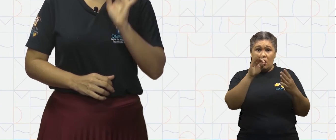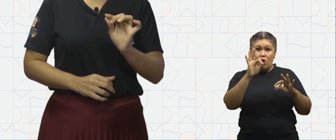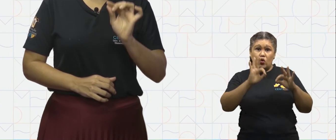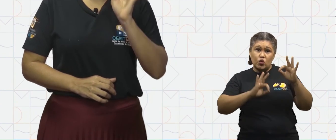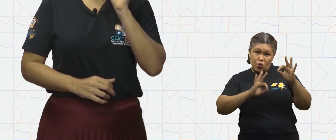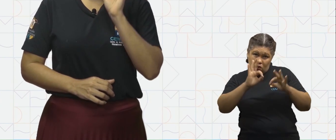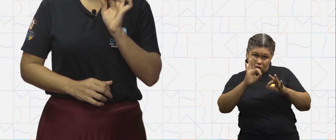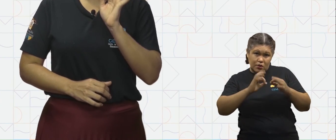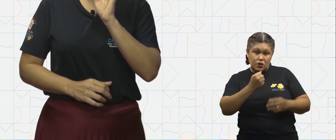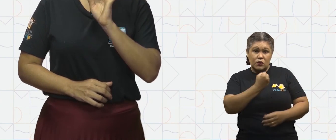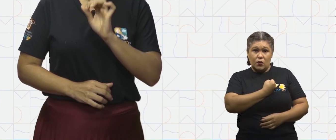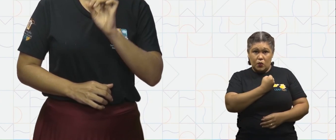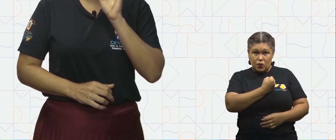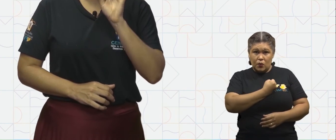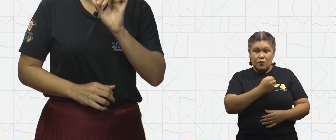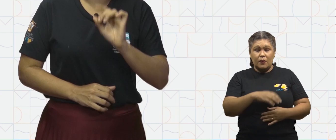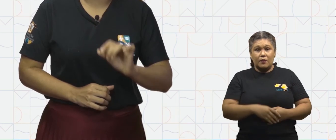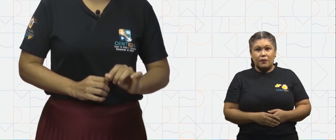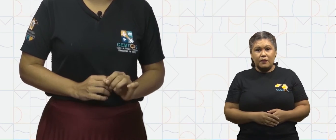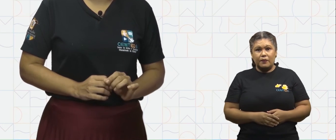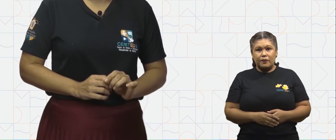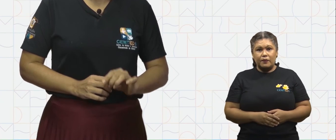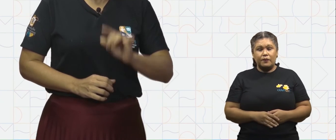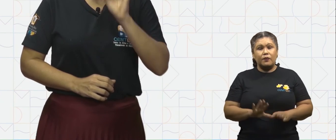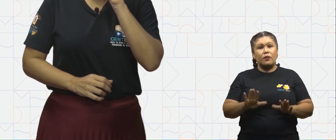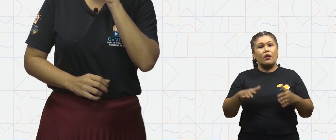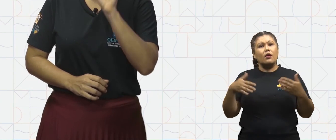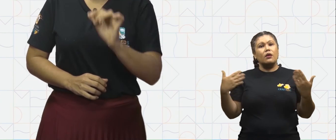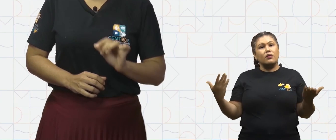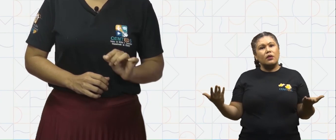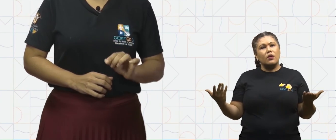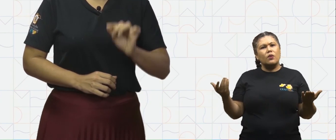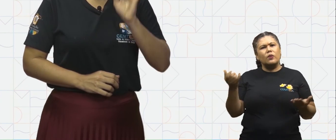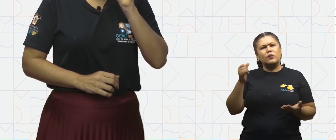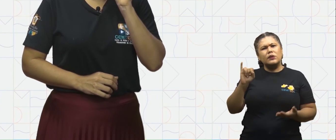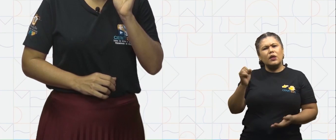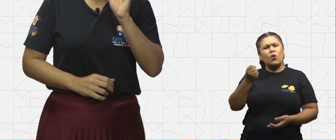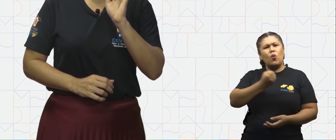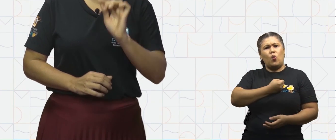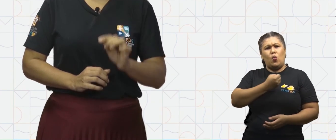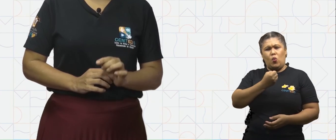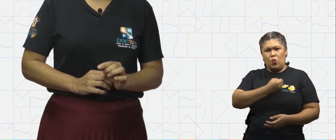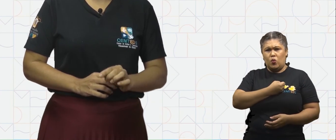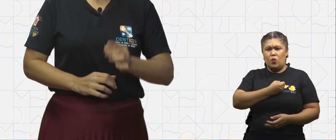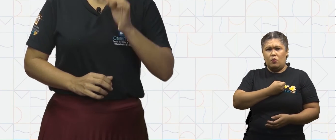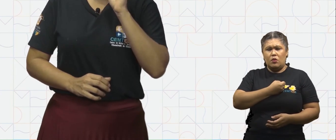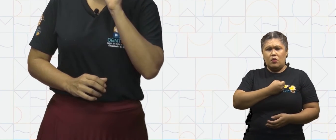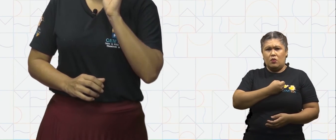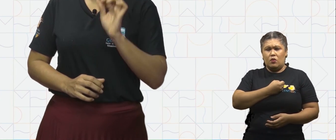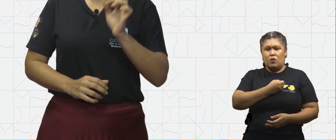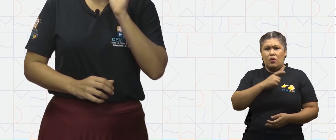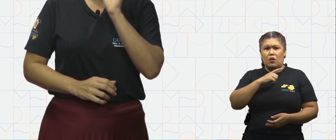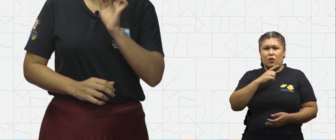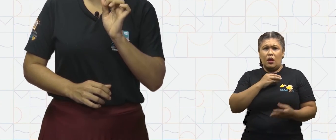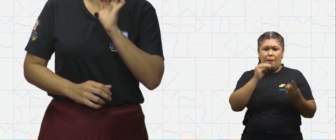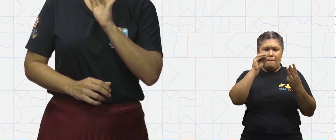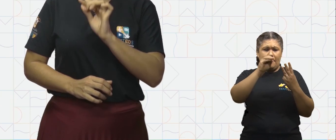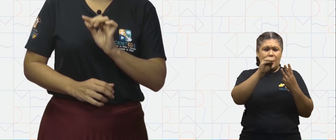ordem onde ele esteja situado. Portanto, se um mesmo número